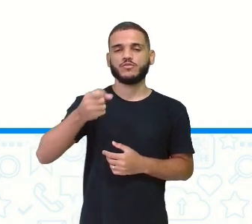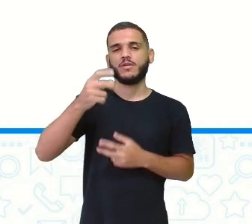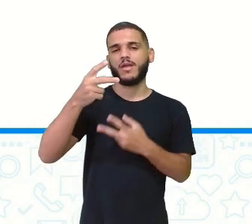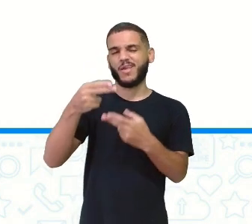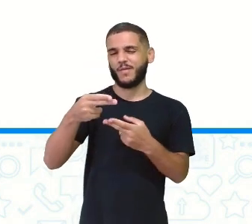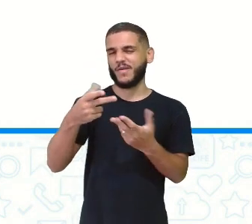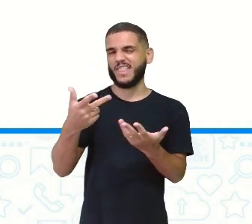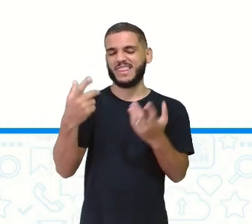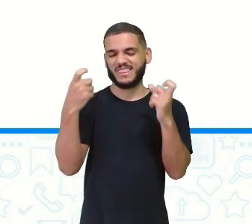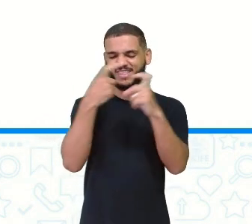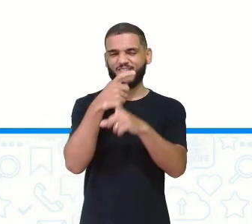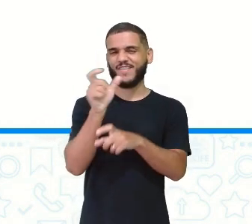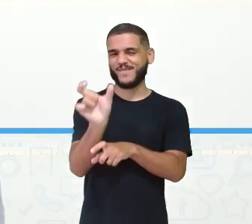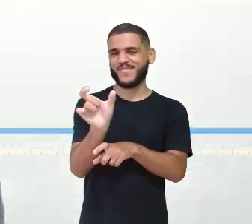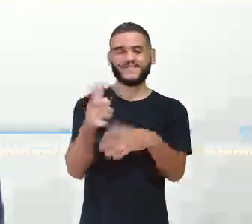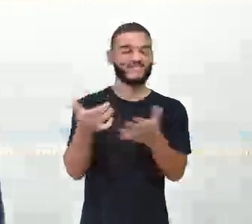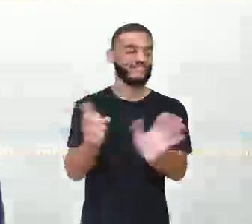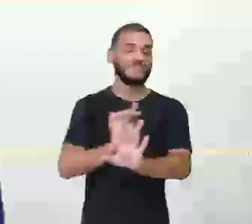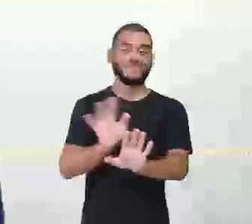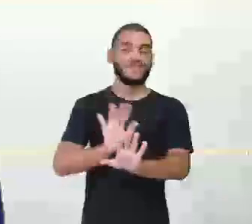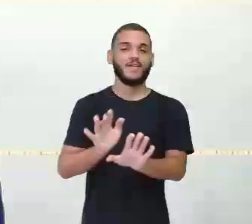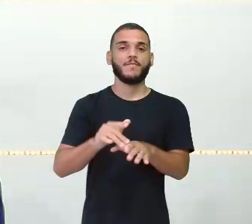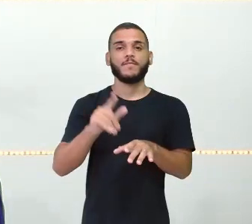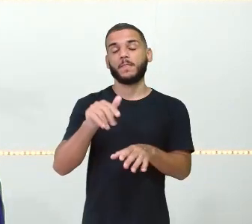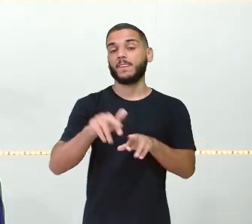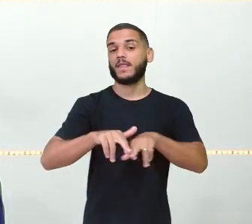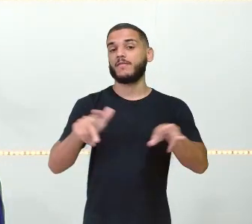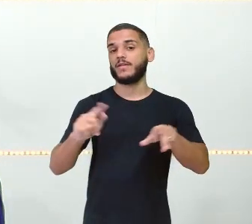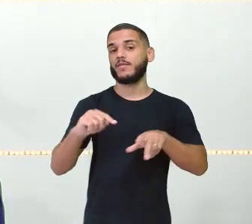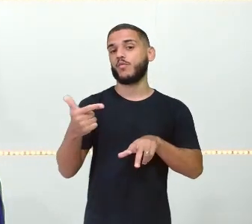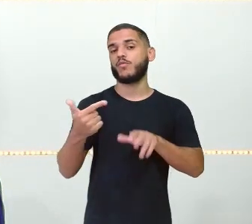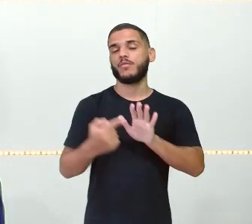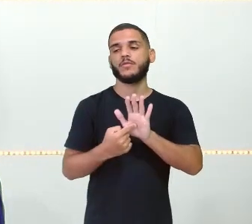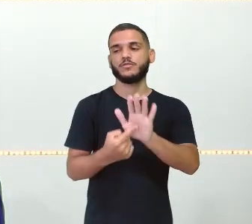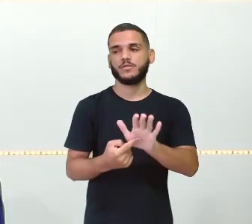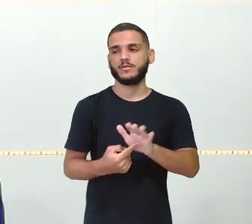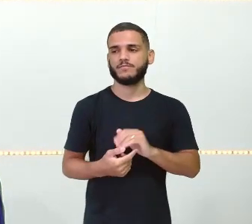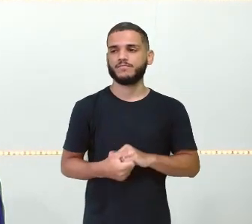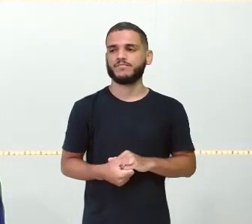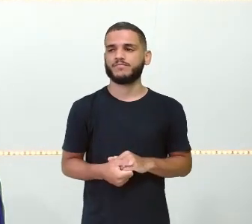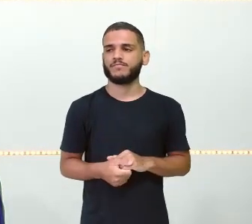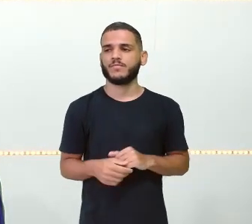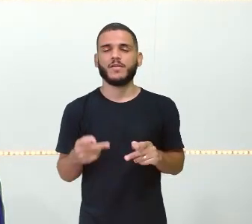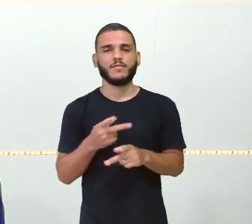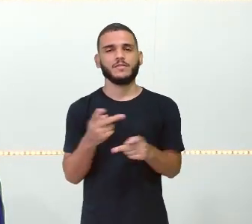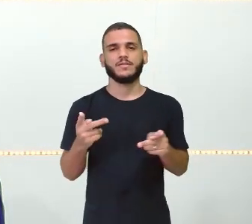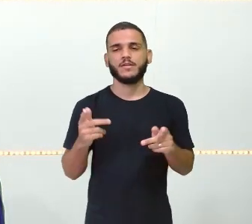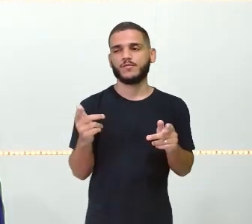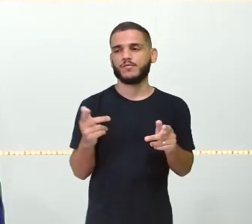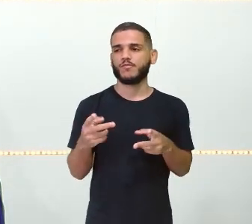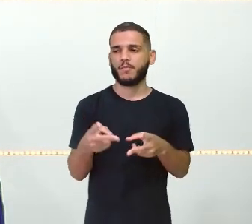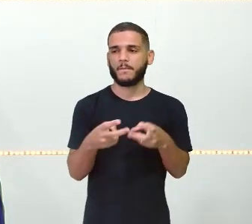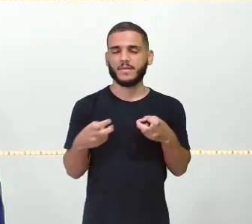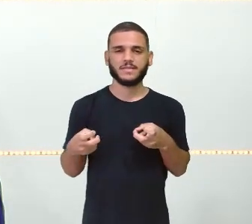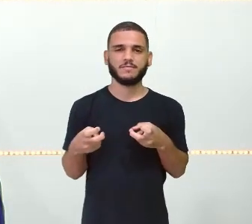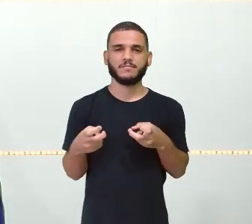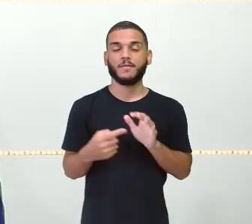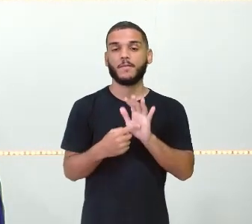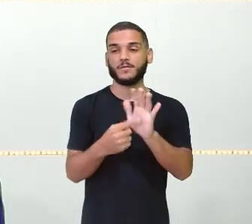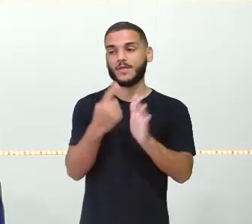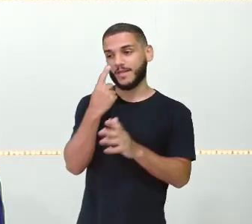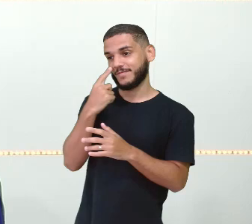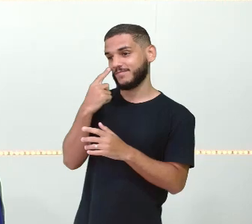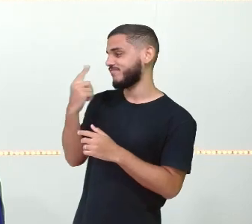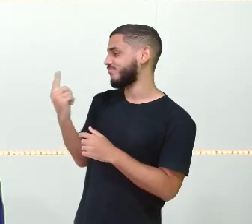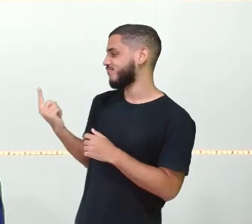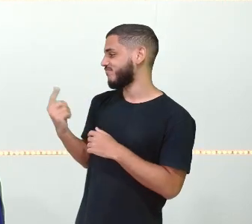paralelos iguais. Ele é diferente do anterior que eu mostrei. Será que vocês conseguem identificar ele aqui? Deixa eu colocar de novo